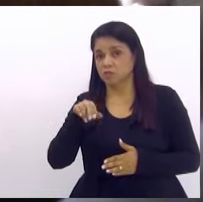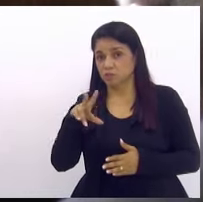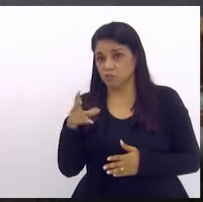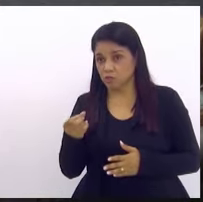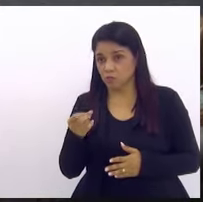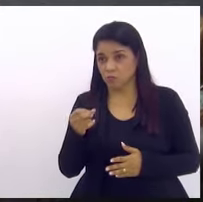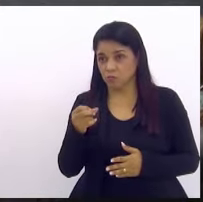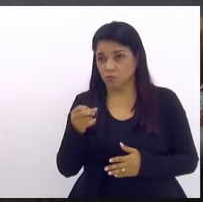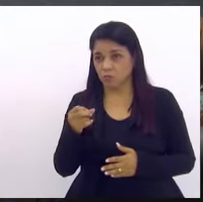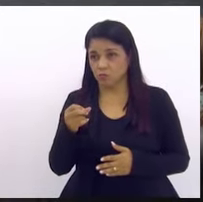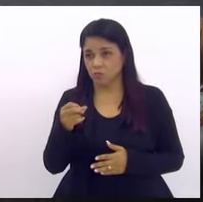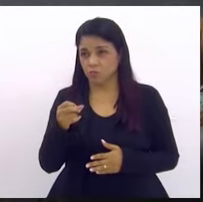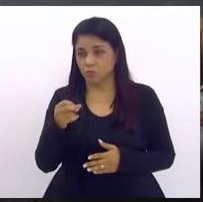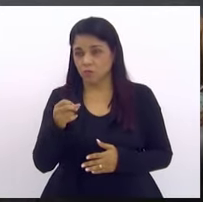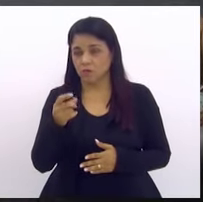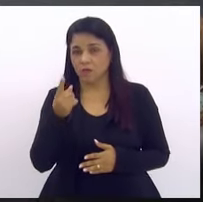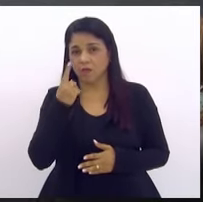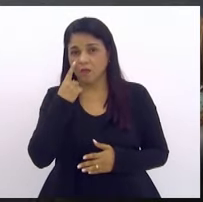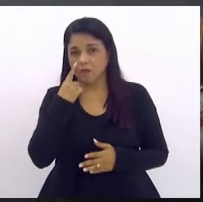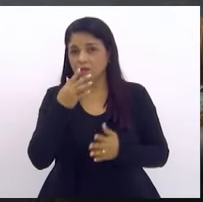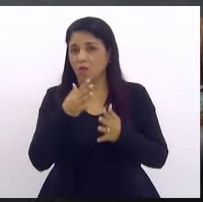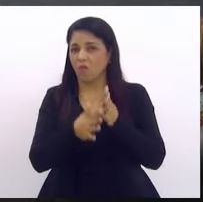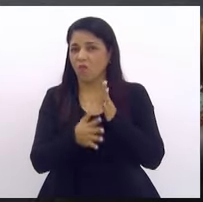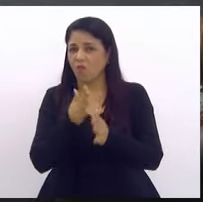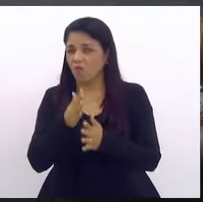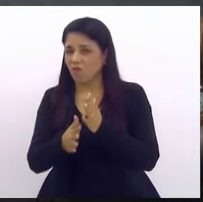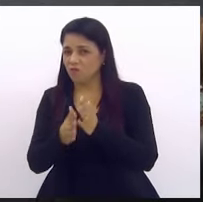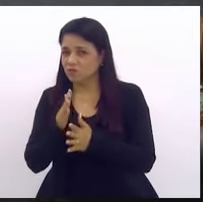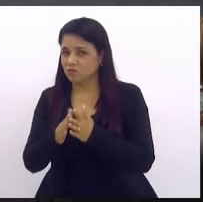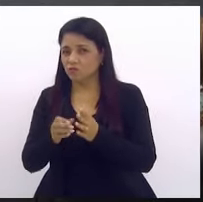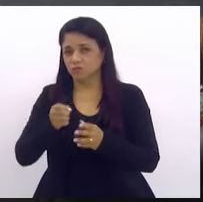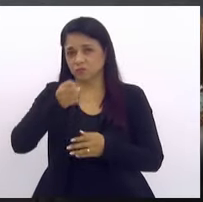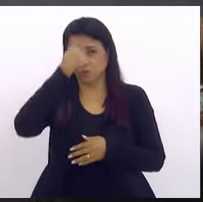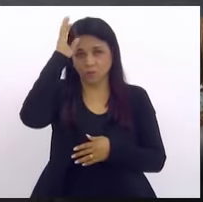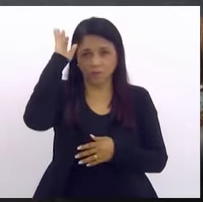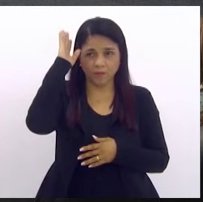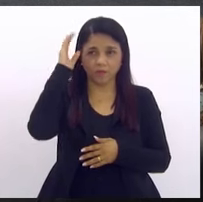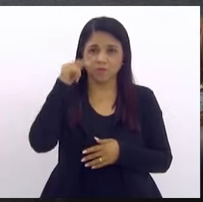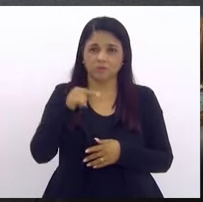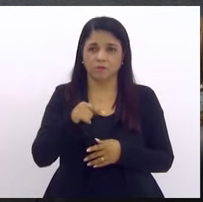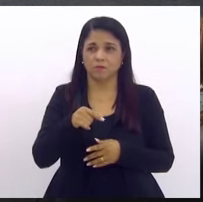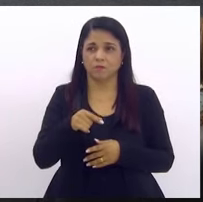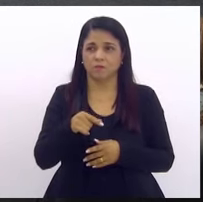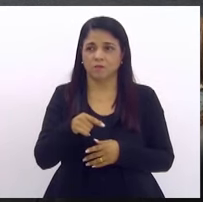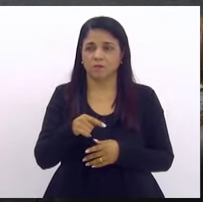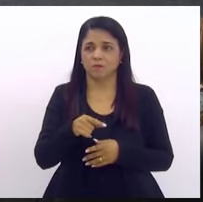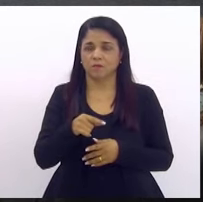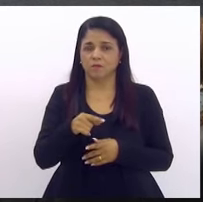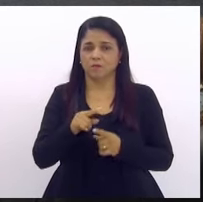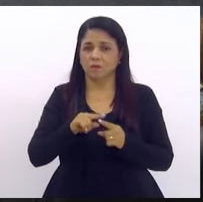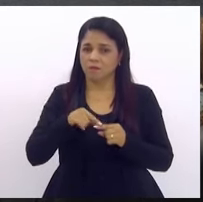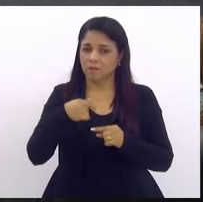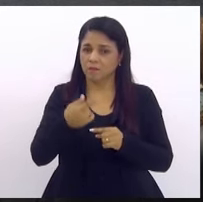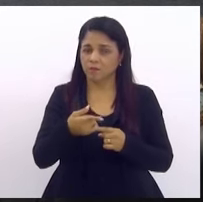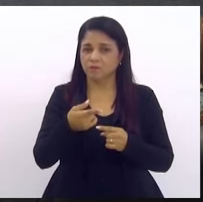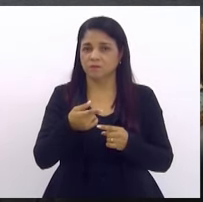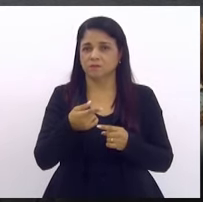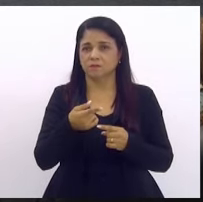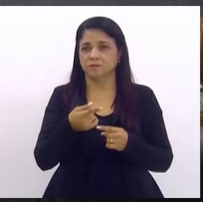Acho que o deputado Luiz Paulo está se confundindo com o dos bombeiros, que é a seguir. que é com relação à anistia.